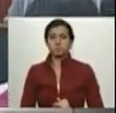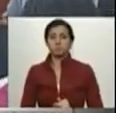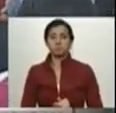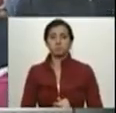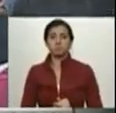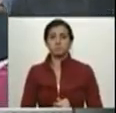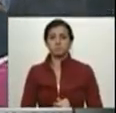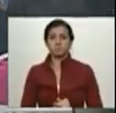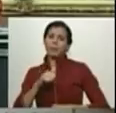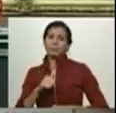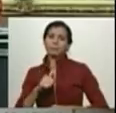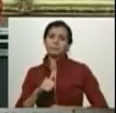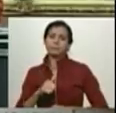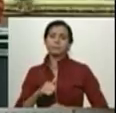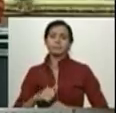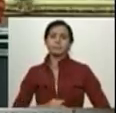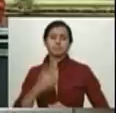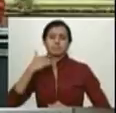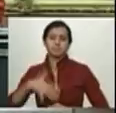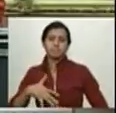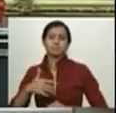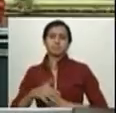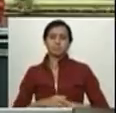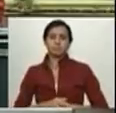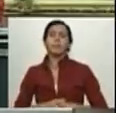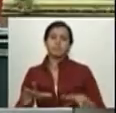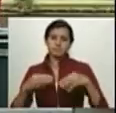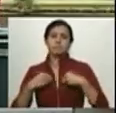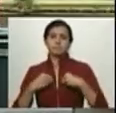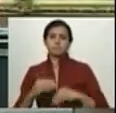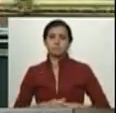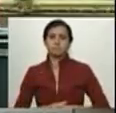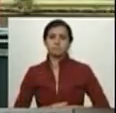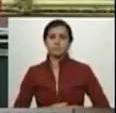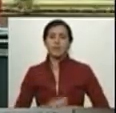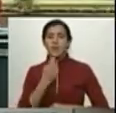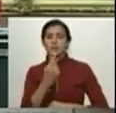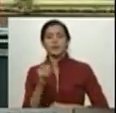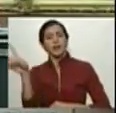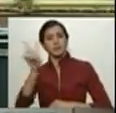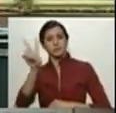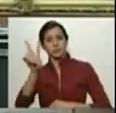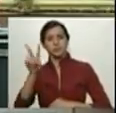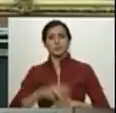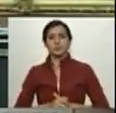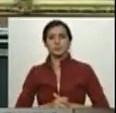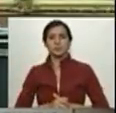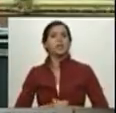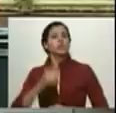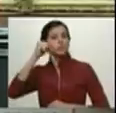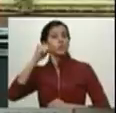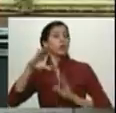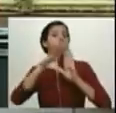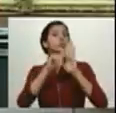de Nicolás maduro que reconheceu a derrota mas denunciou uma guerra económica promovida pela classe Empresarial se a oposição chegar aos